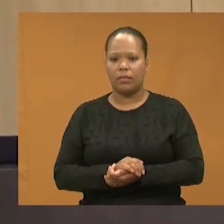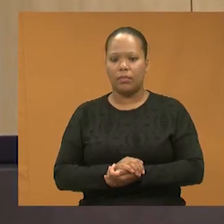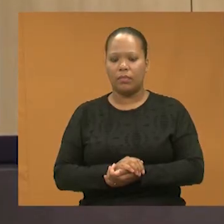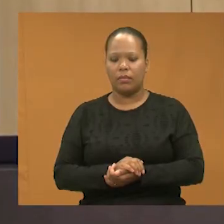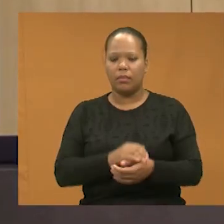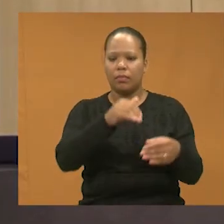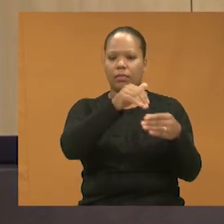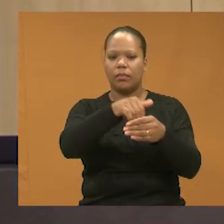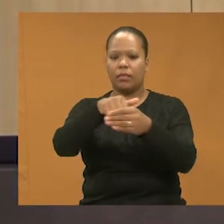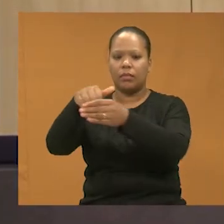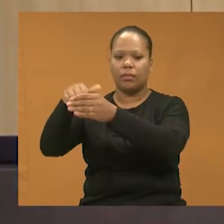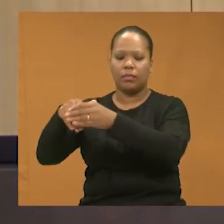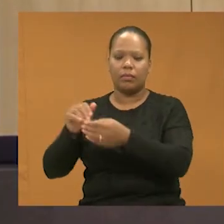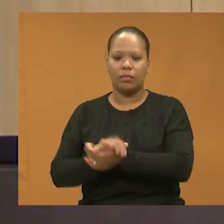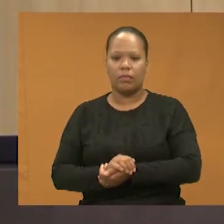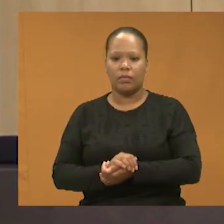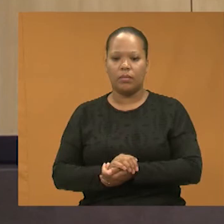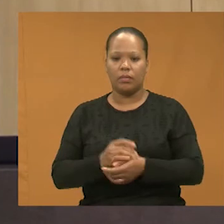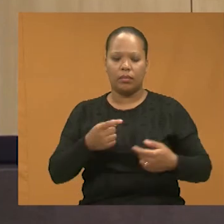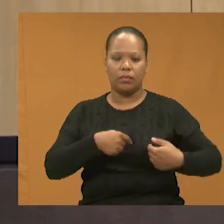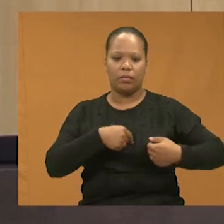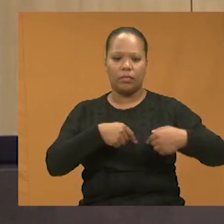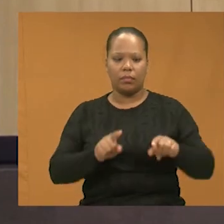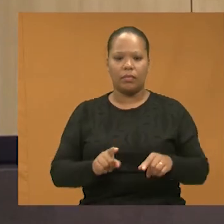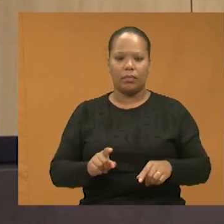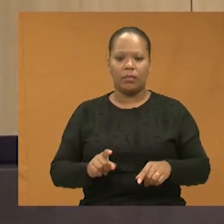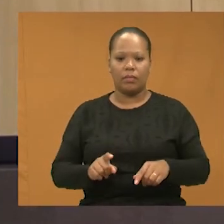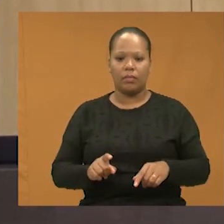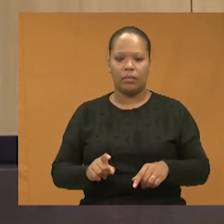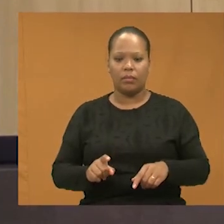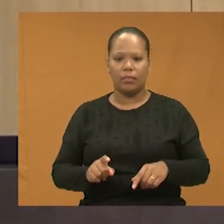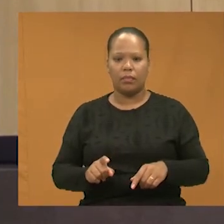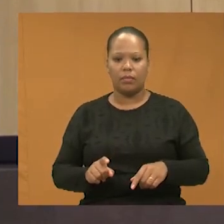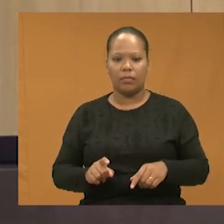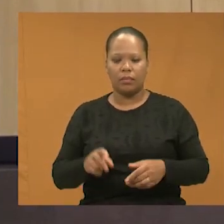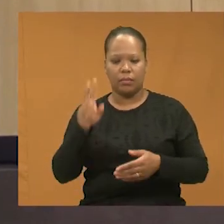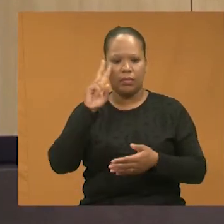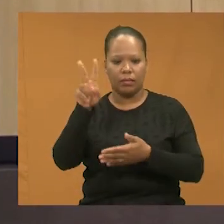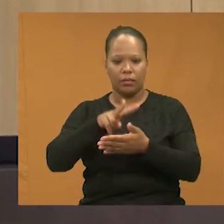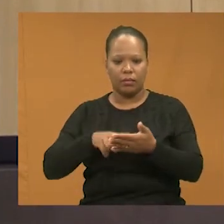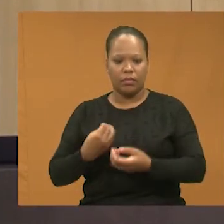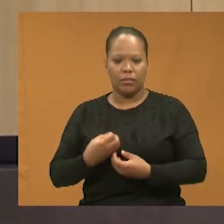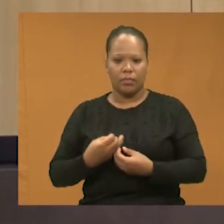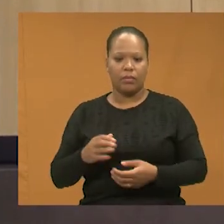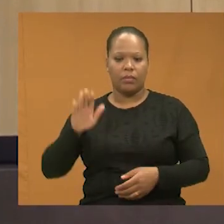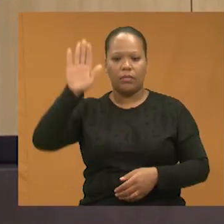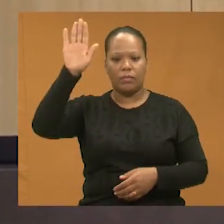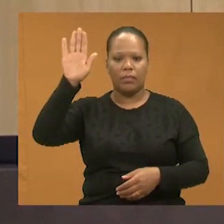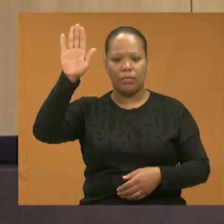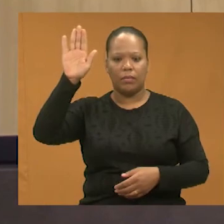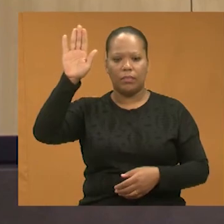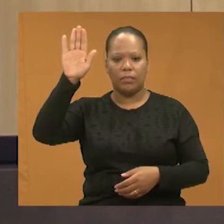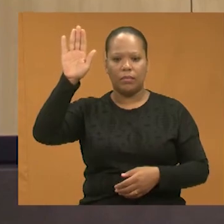Quero colocar em votação, então, os vereadores contrários à leitura dos pedidos de informações se manifestem levantando o